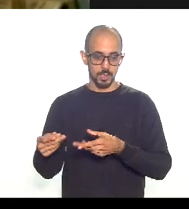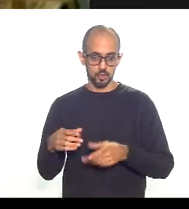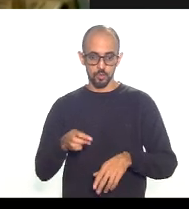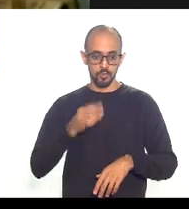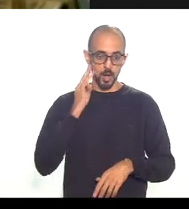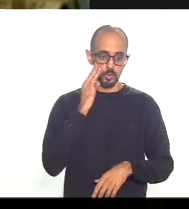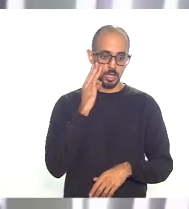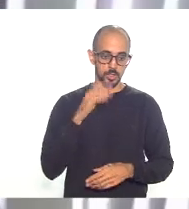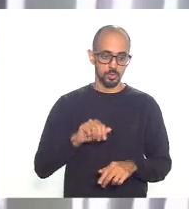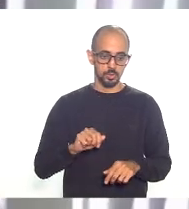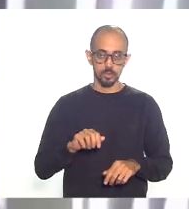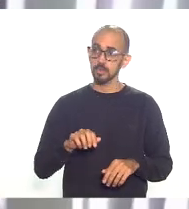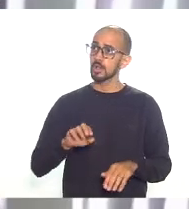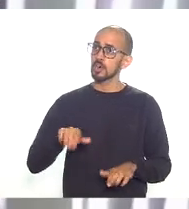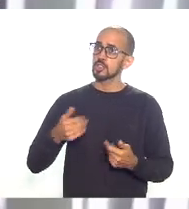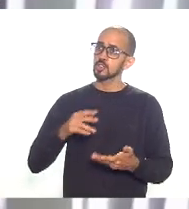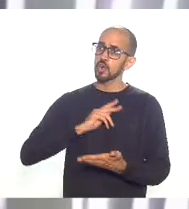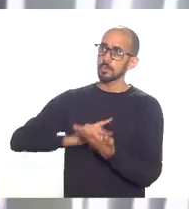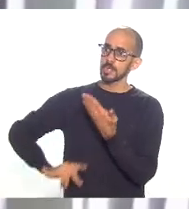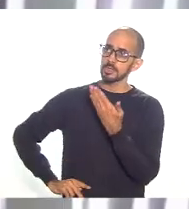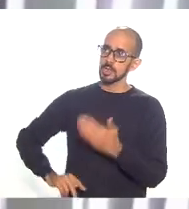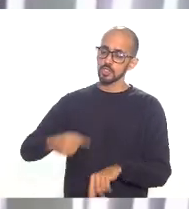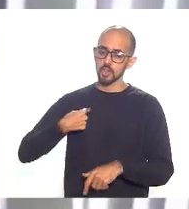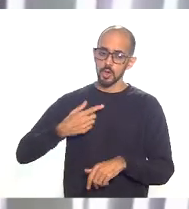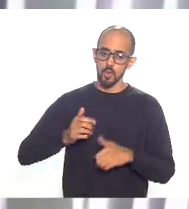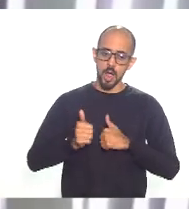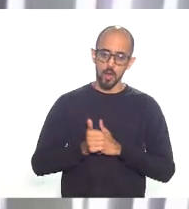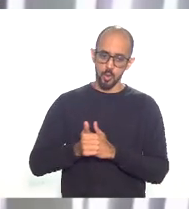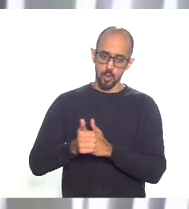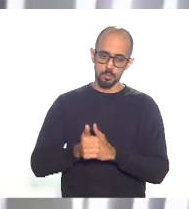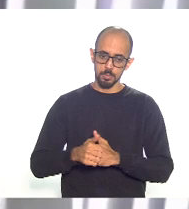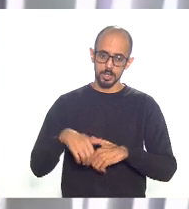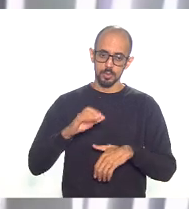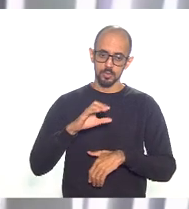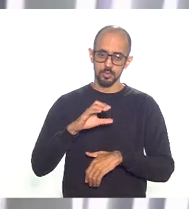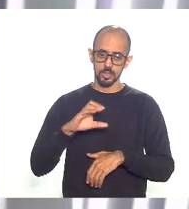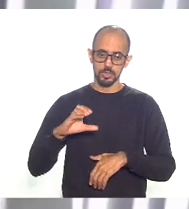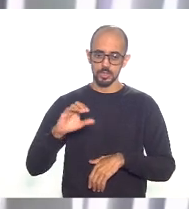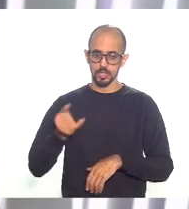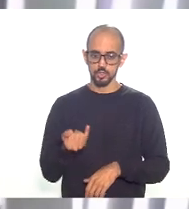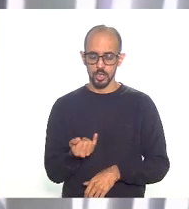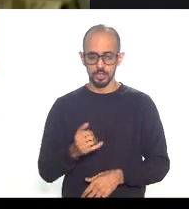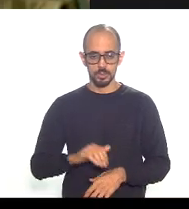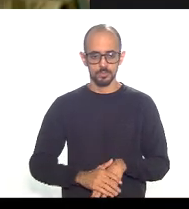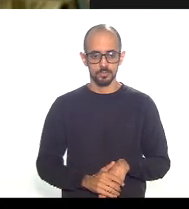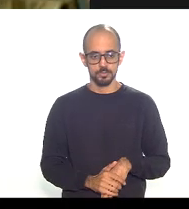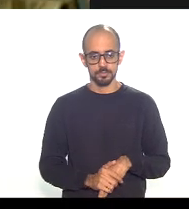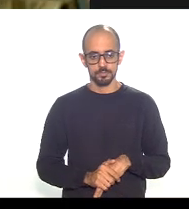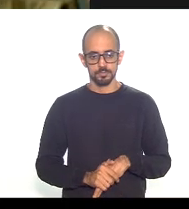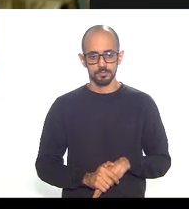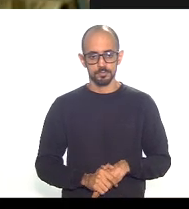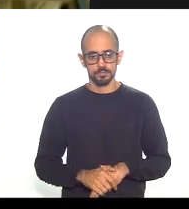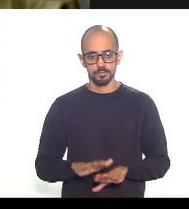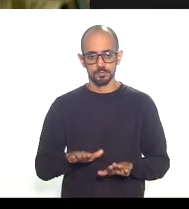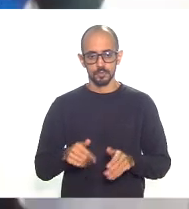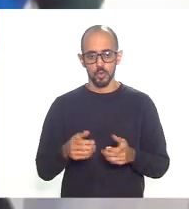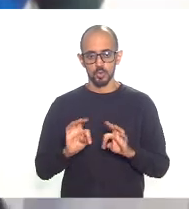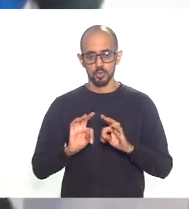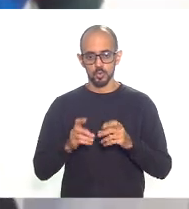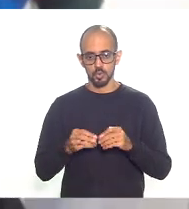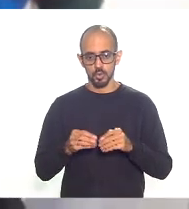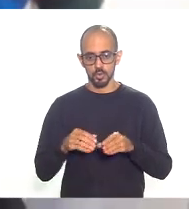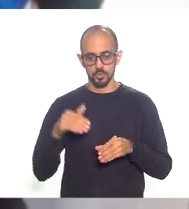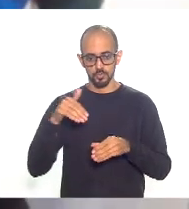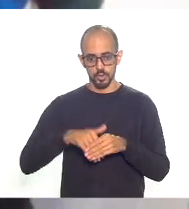Senhor presidente, acompanho o parecer da Comissão de Constituição e Justiça. Com os pareceres emitidos